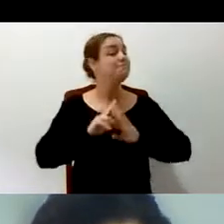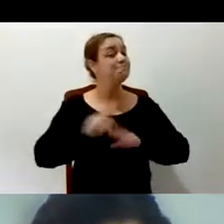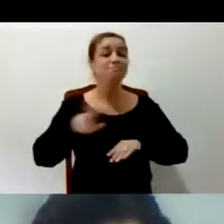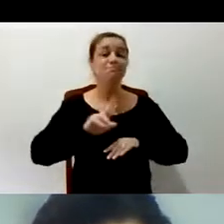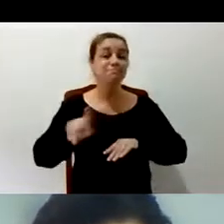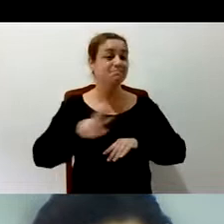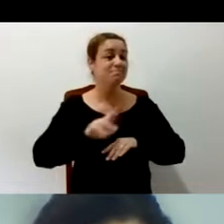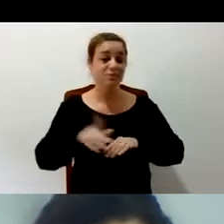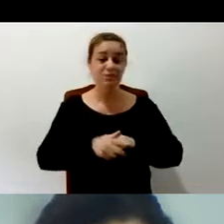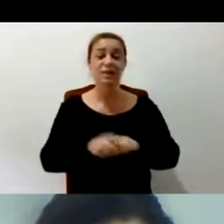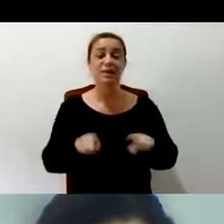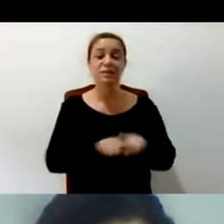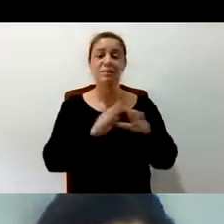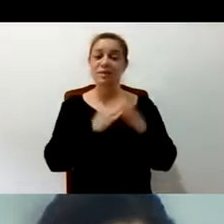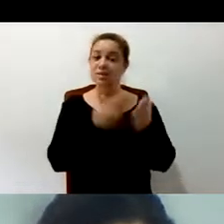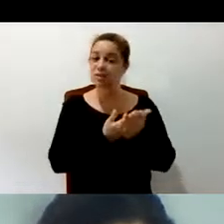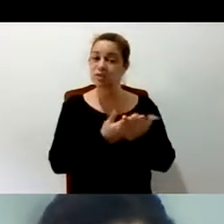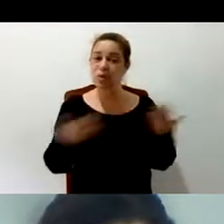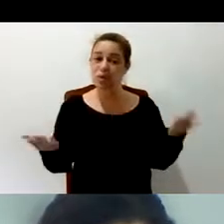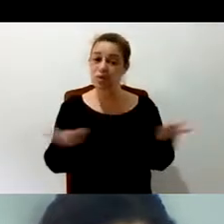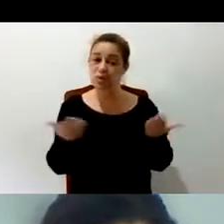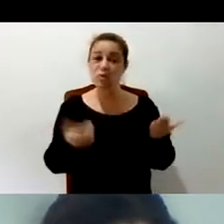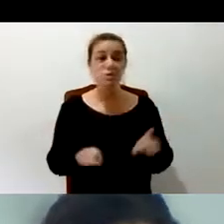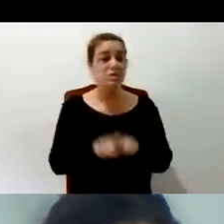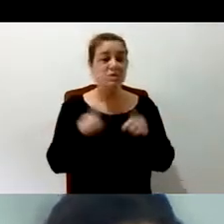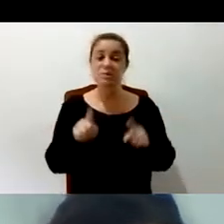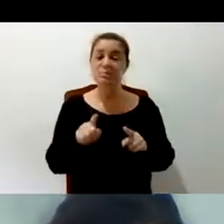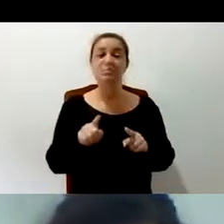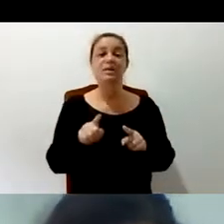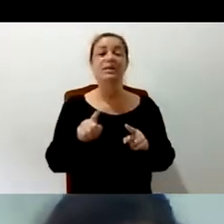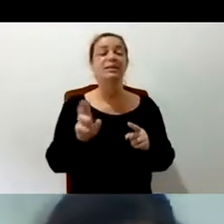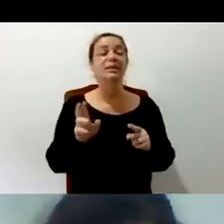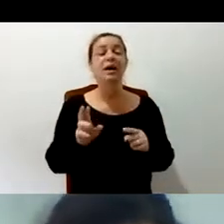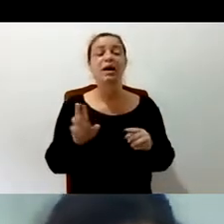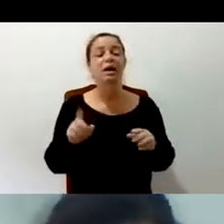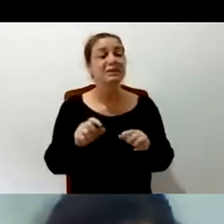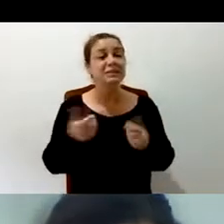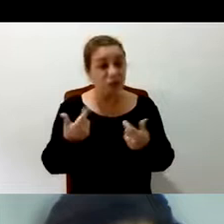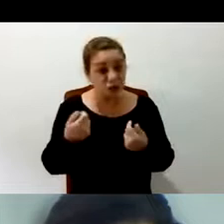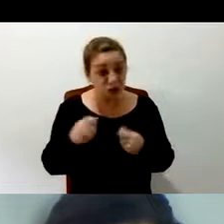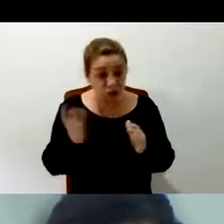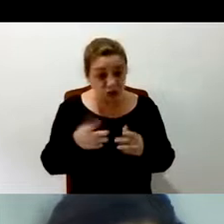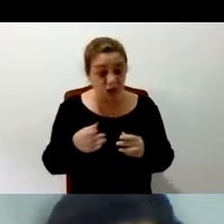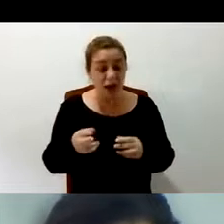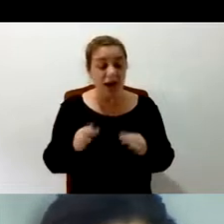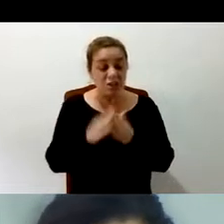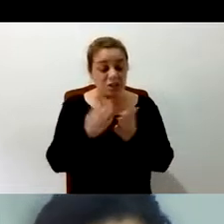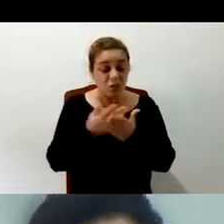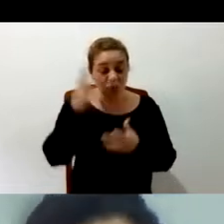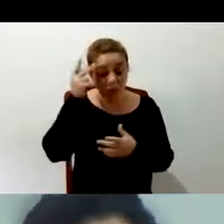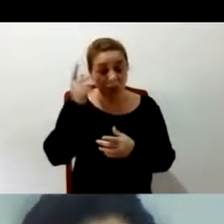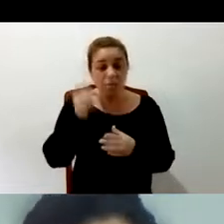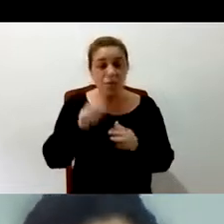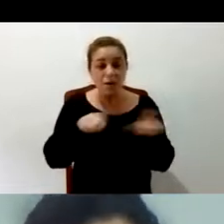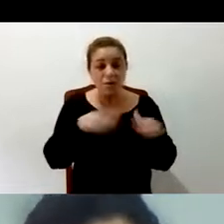As escolas hoje não são também, né? Ainda não estão na normalidade, mas de certa forma o trabalho de vocês está dialogando